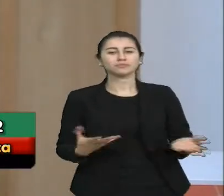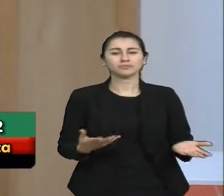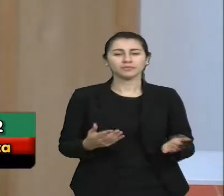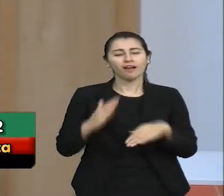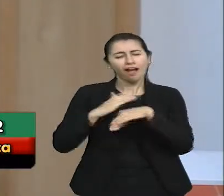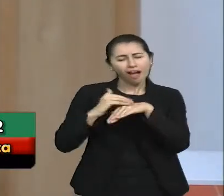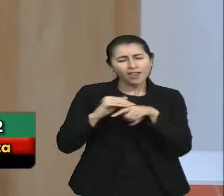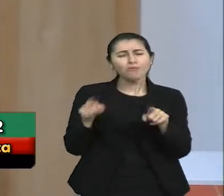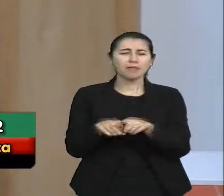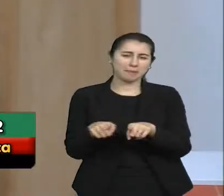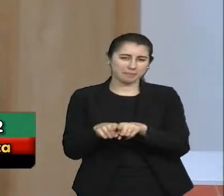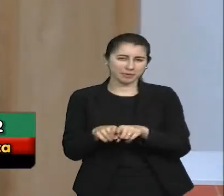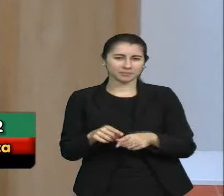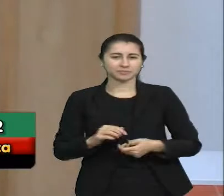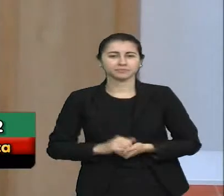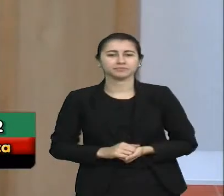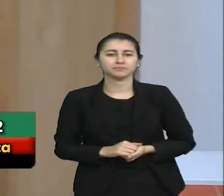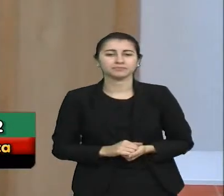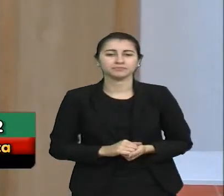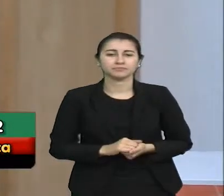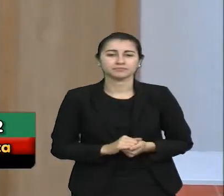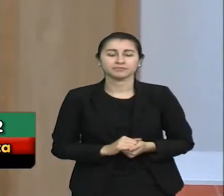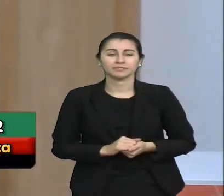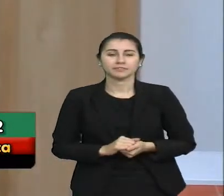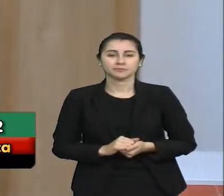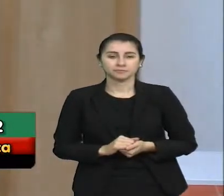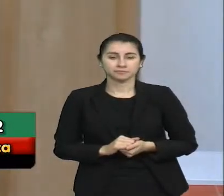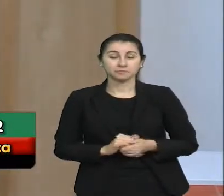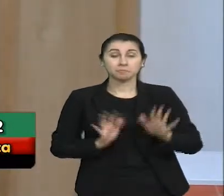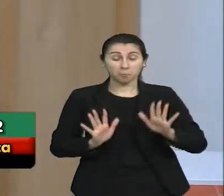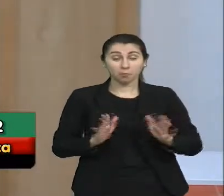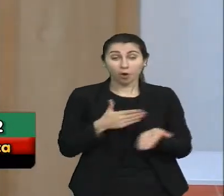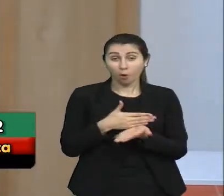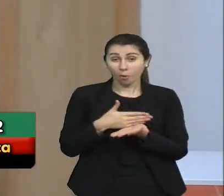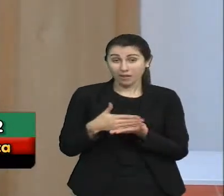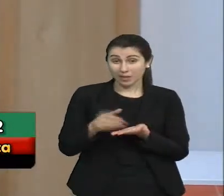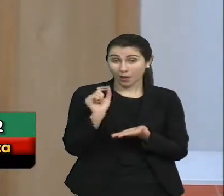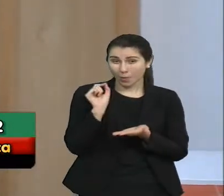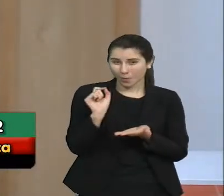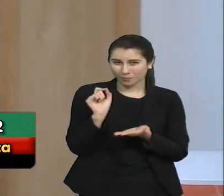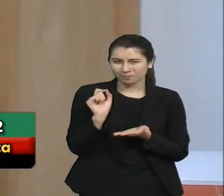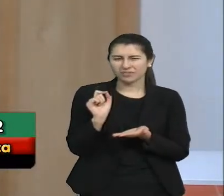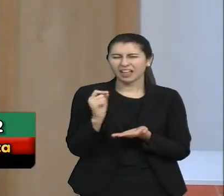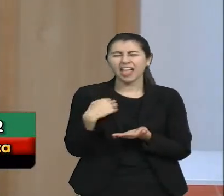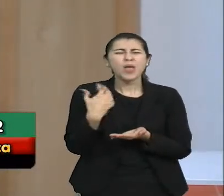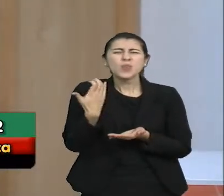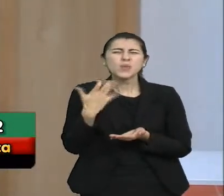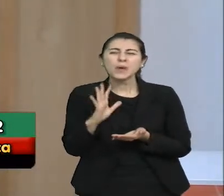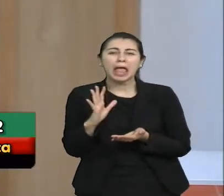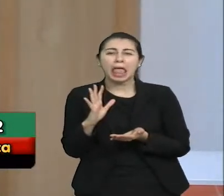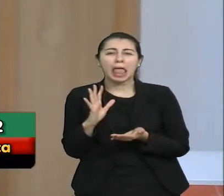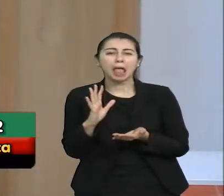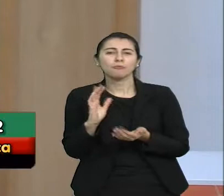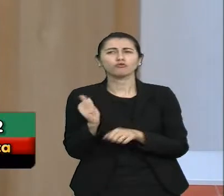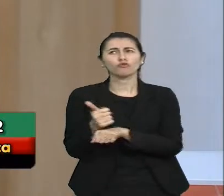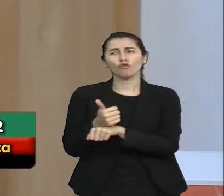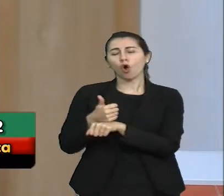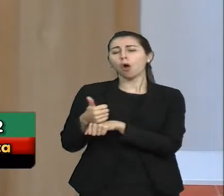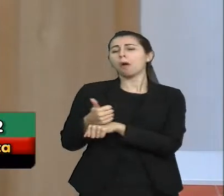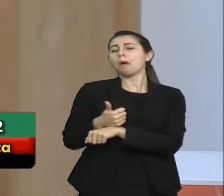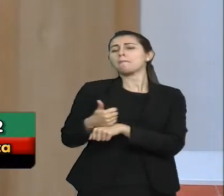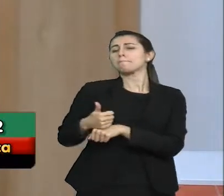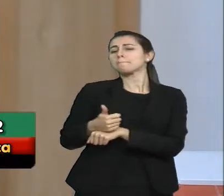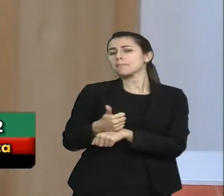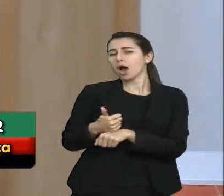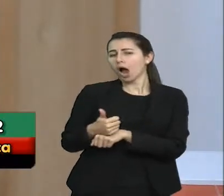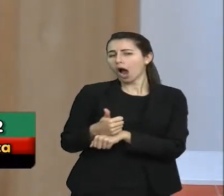acolhida. E, para pontuar aqui, eu quero aqui não ser muito formal, né? A liberdade de um